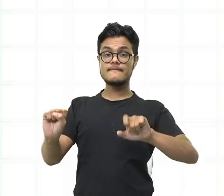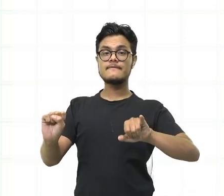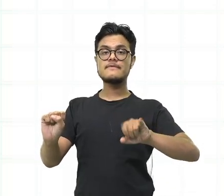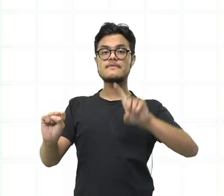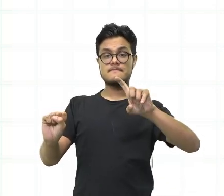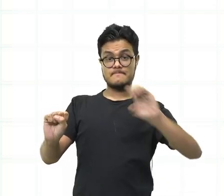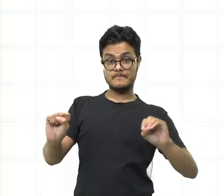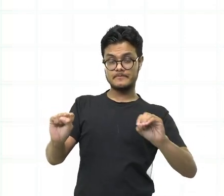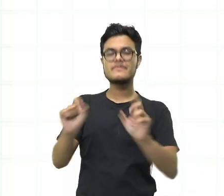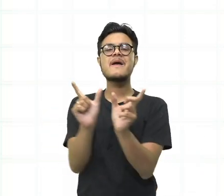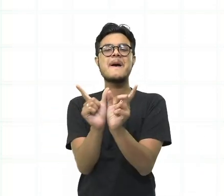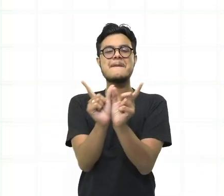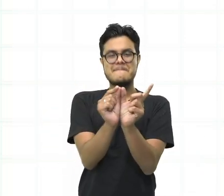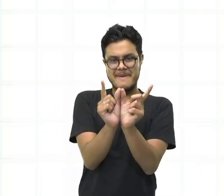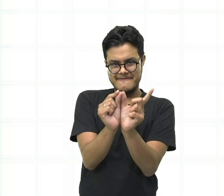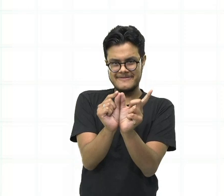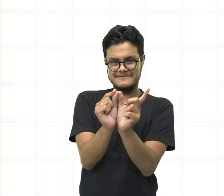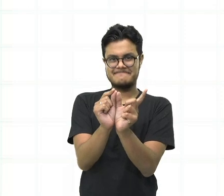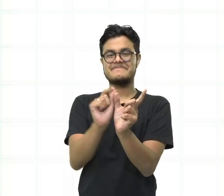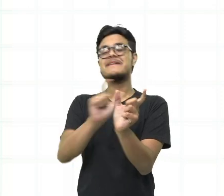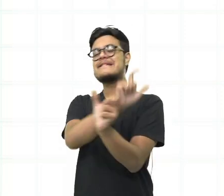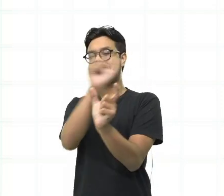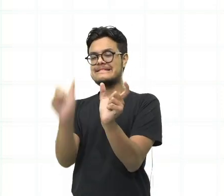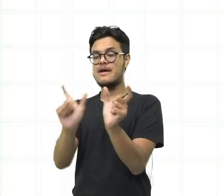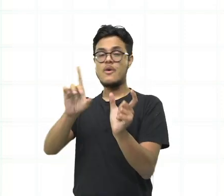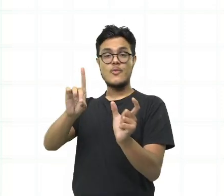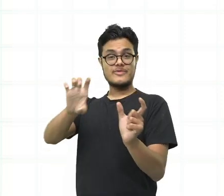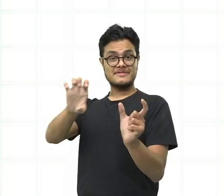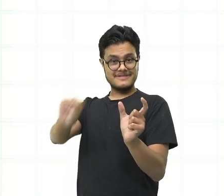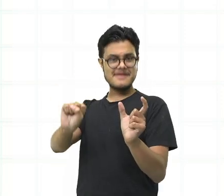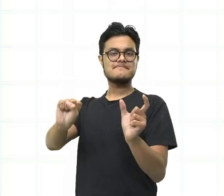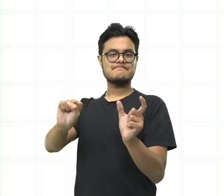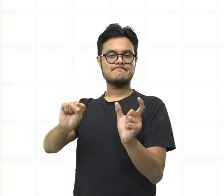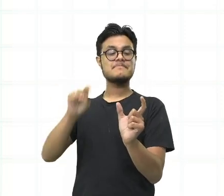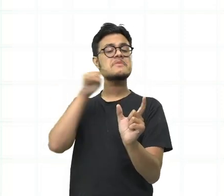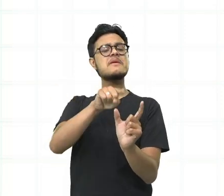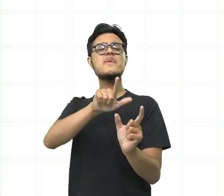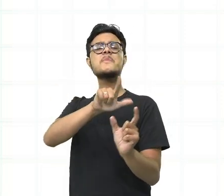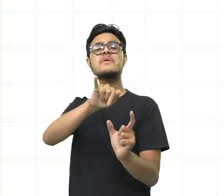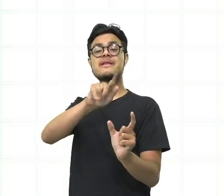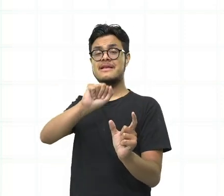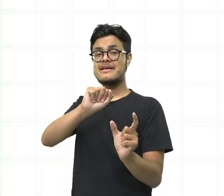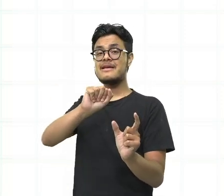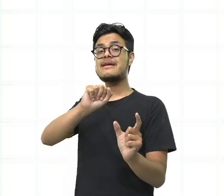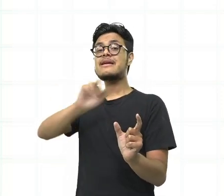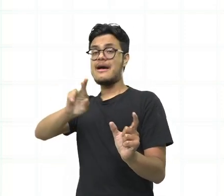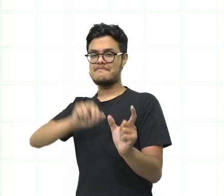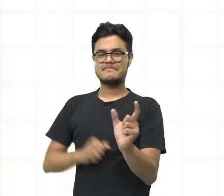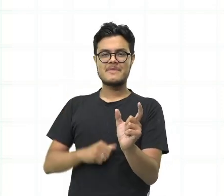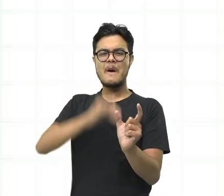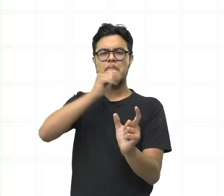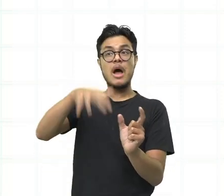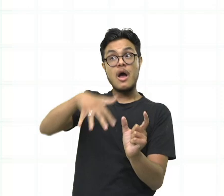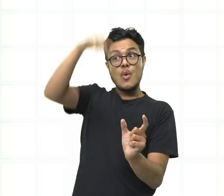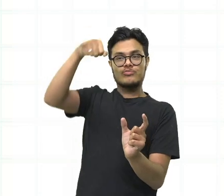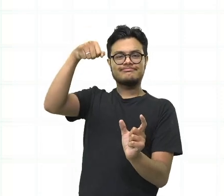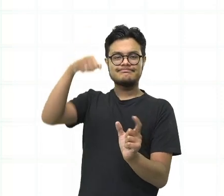prefixo, né? É o des e ele tá falando que o quê? Vai desligar algo, certo? Então,